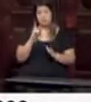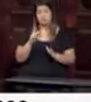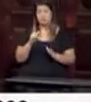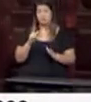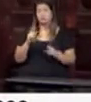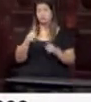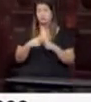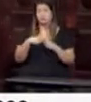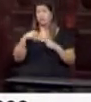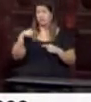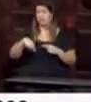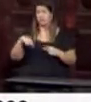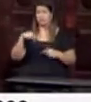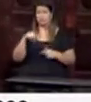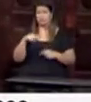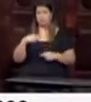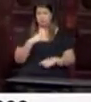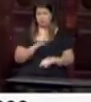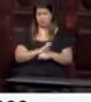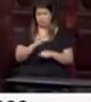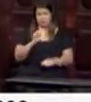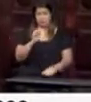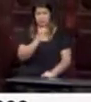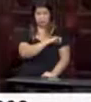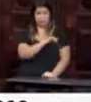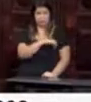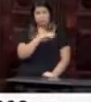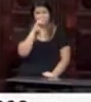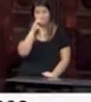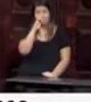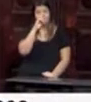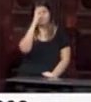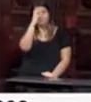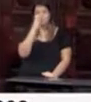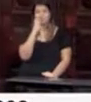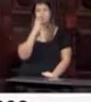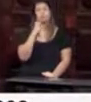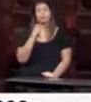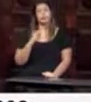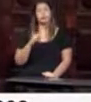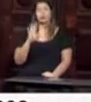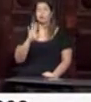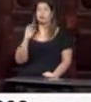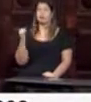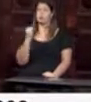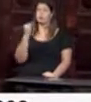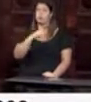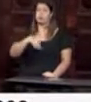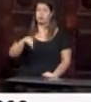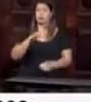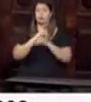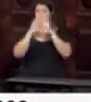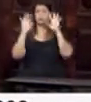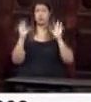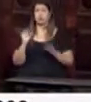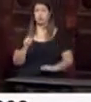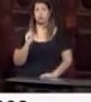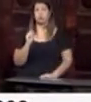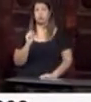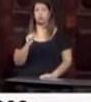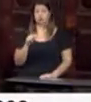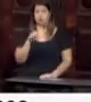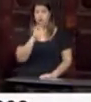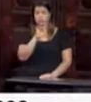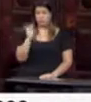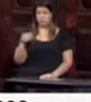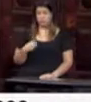gravíssima situação que vive o Estado do Rio de Janeiro. Mas é muito importante, nós deixamos isso claro na nossa